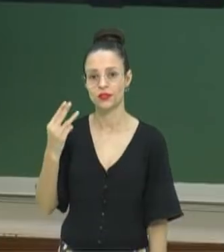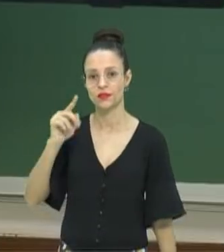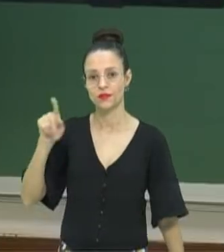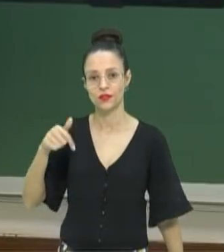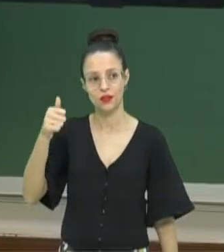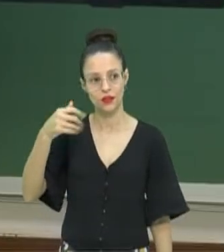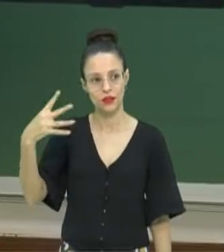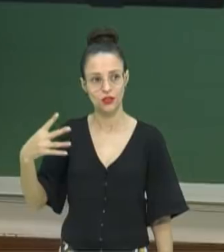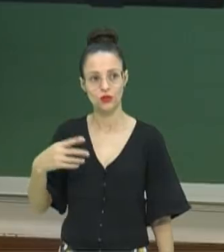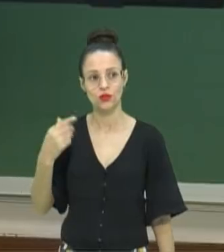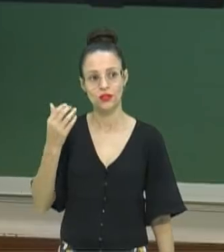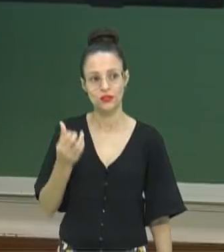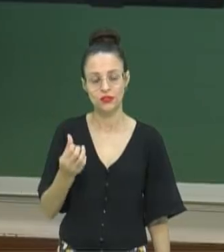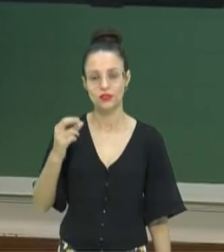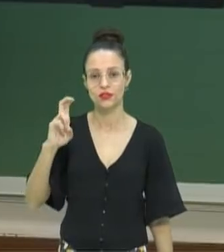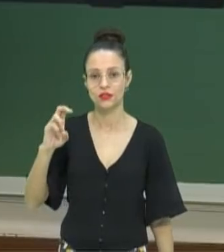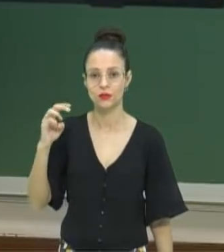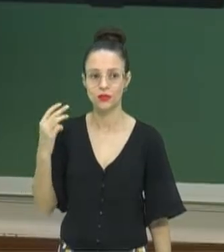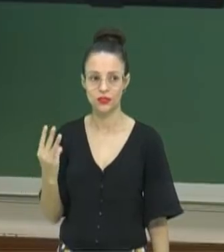3,14,